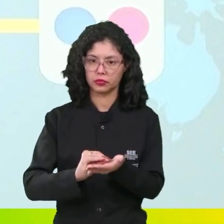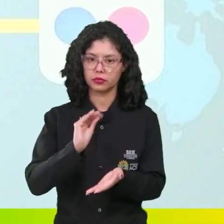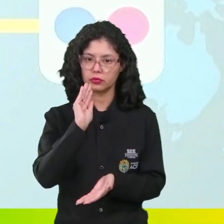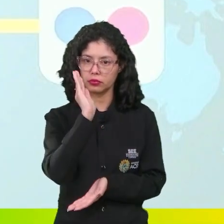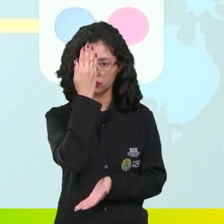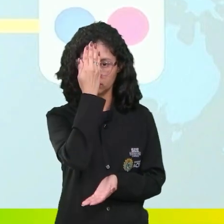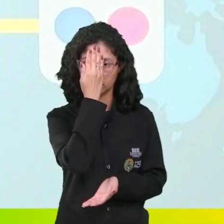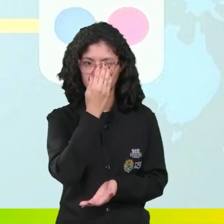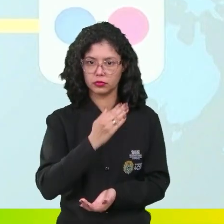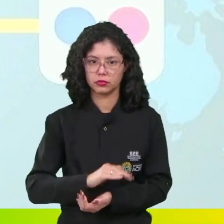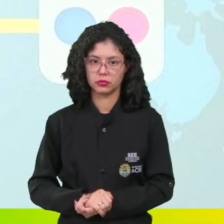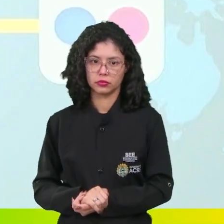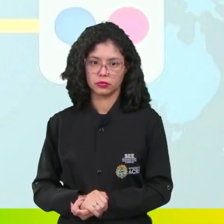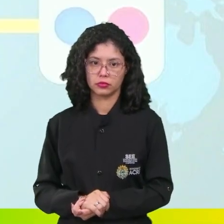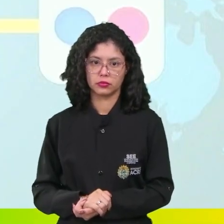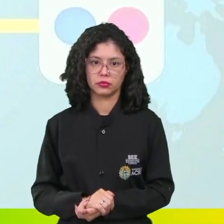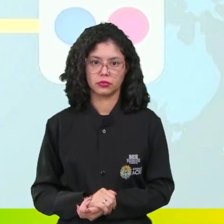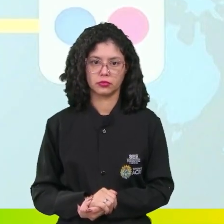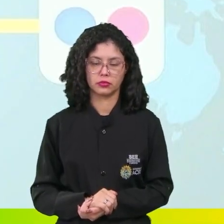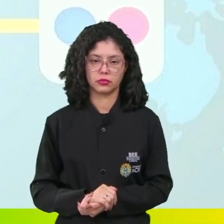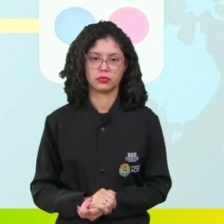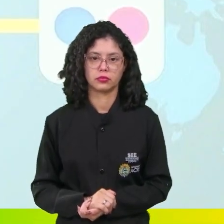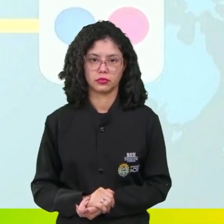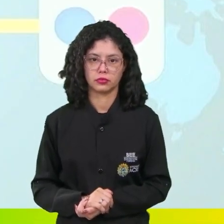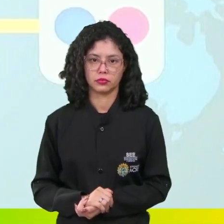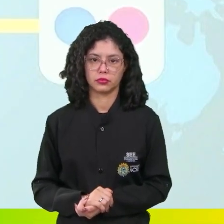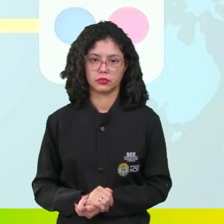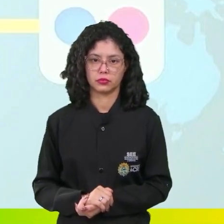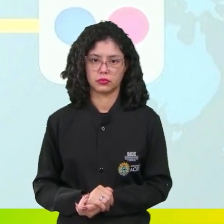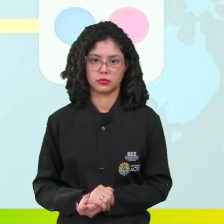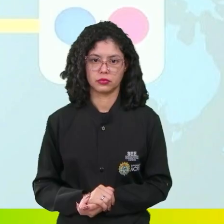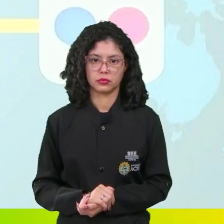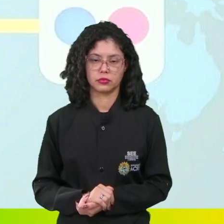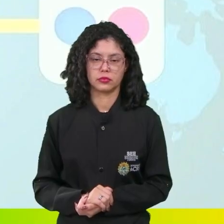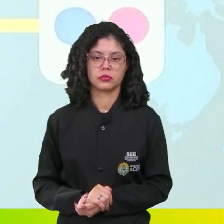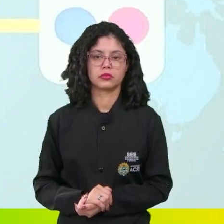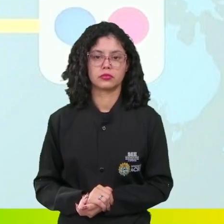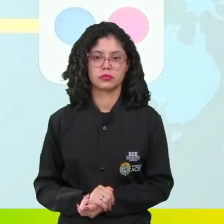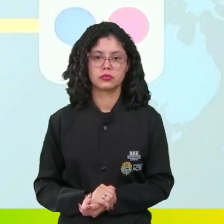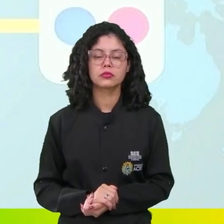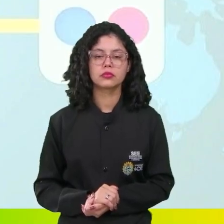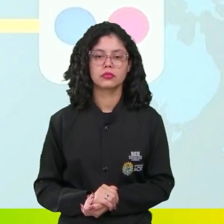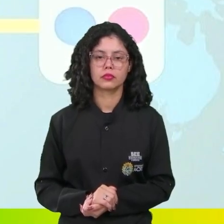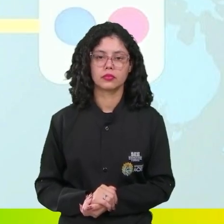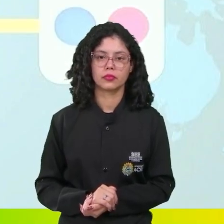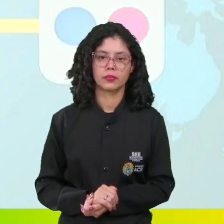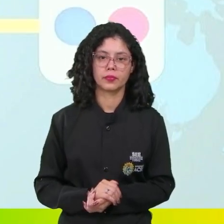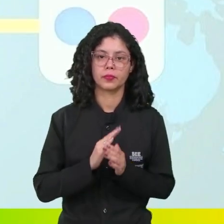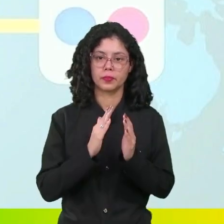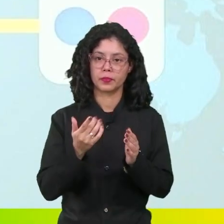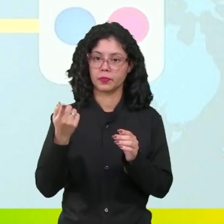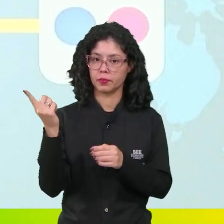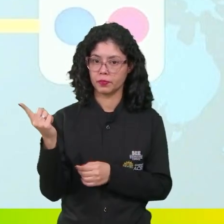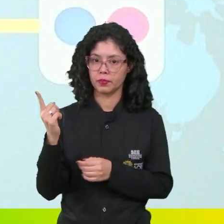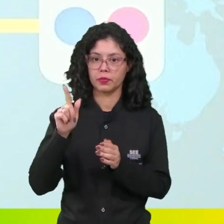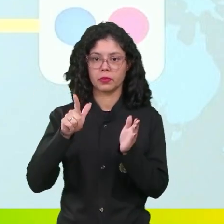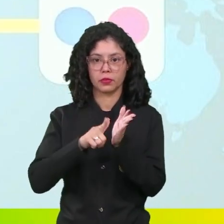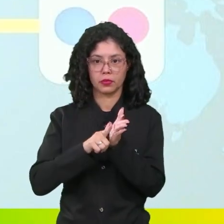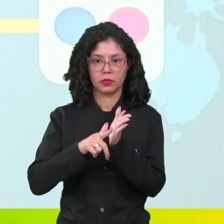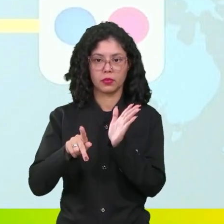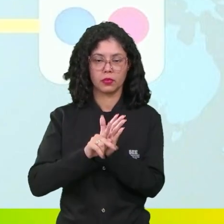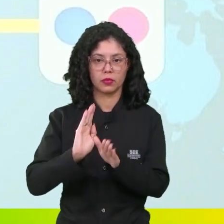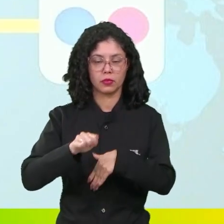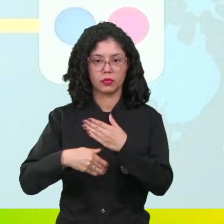para reconhecer a desinformação. E é justamente esse papel que eu